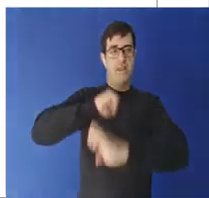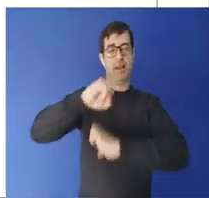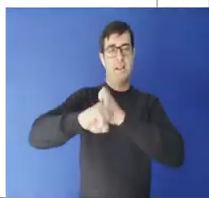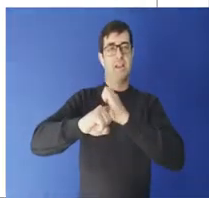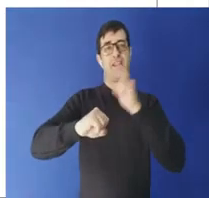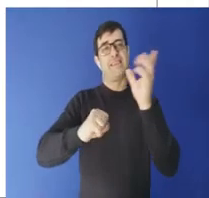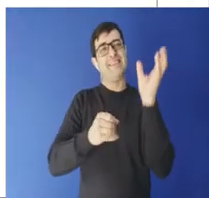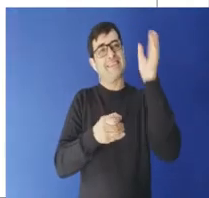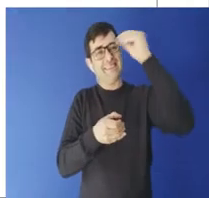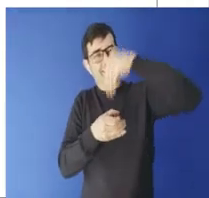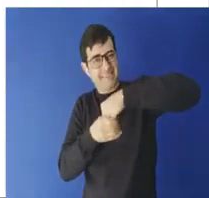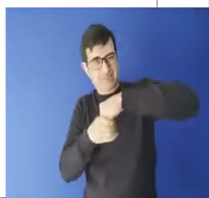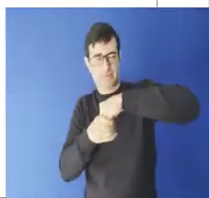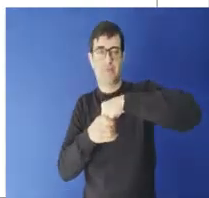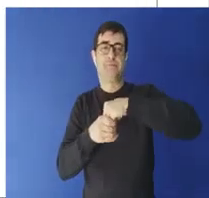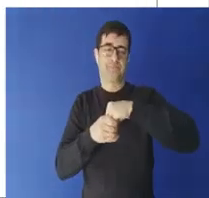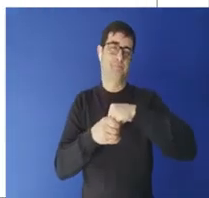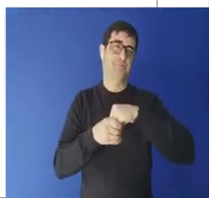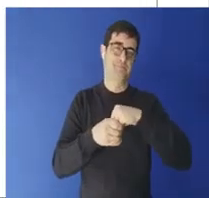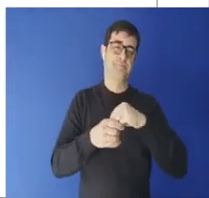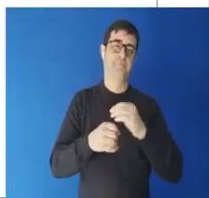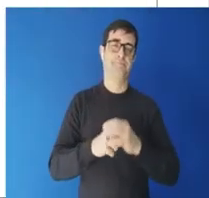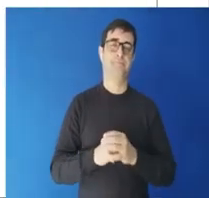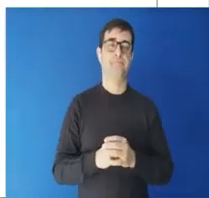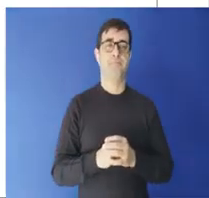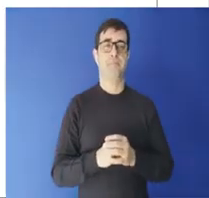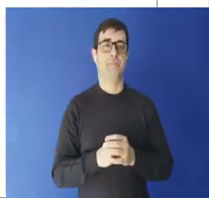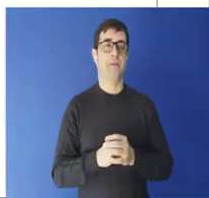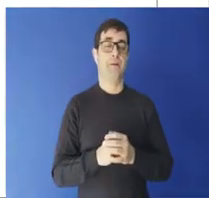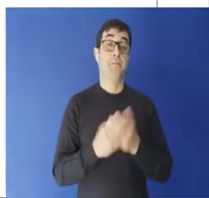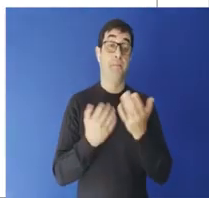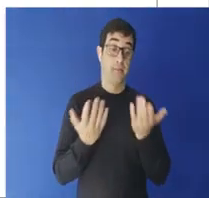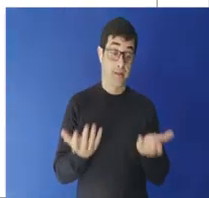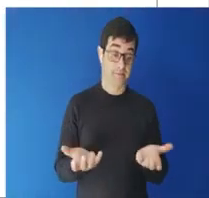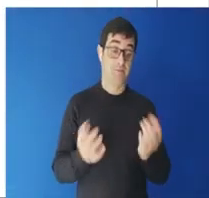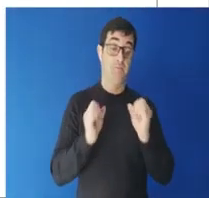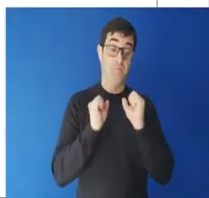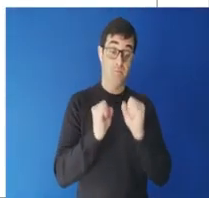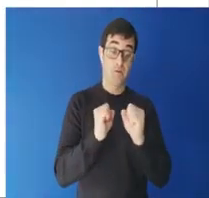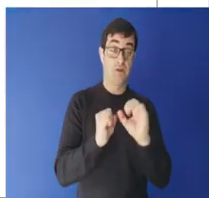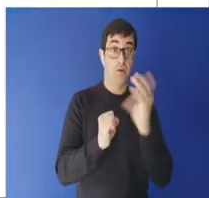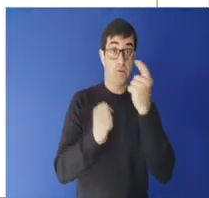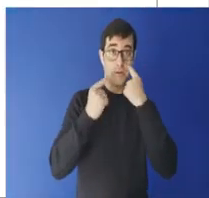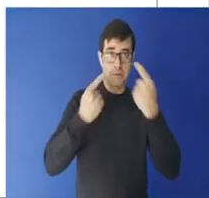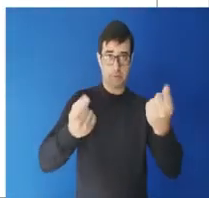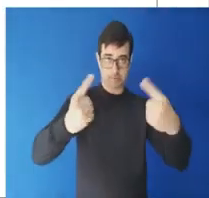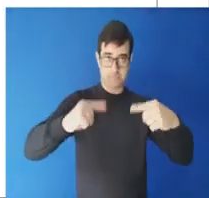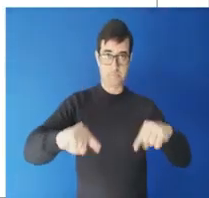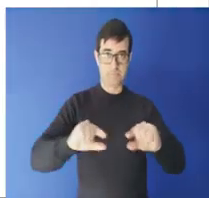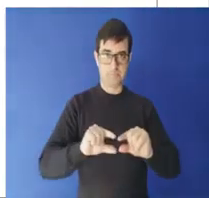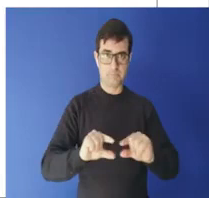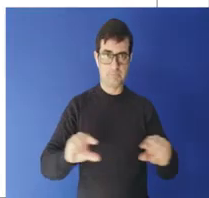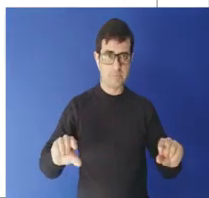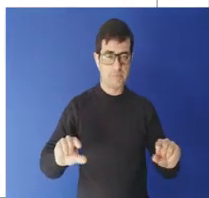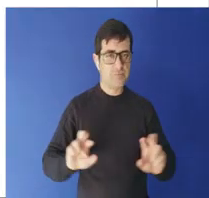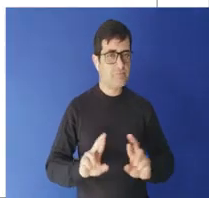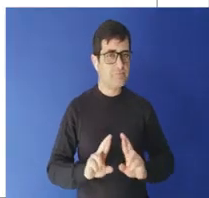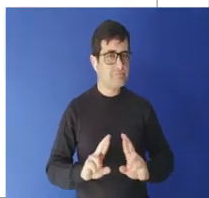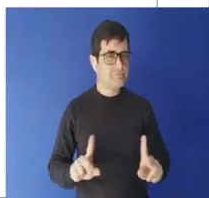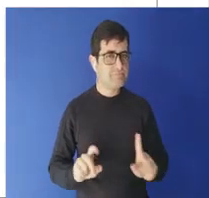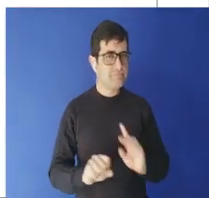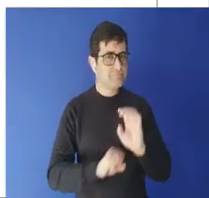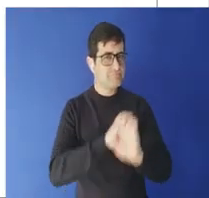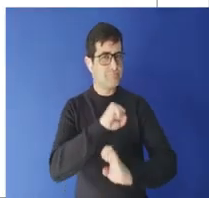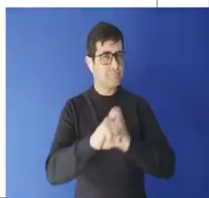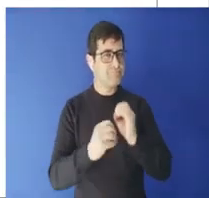uma camada mais interna, né? Apesar de que para cá, mais para baixo, a gente vai ver alguns